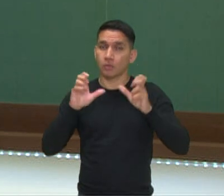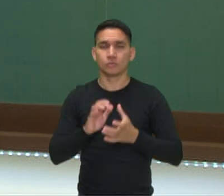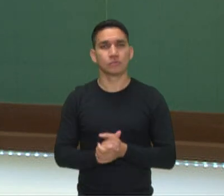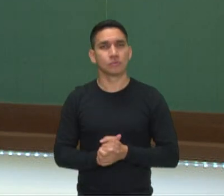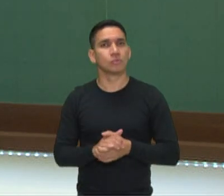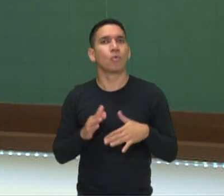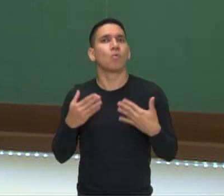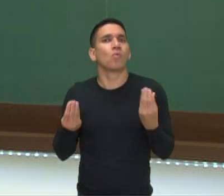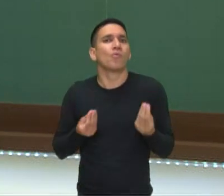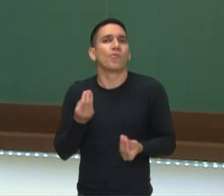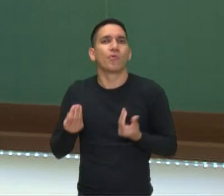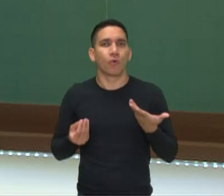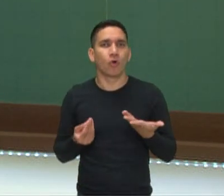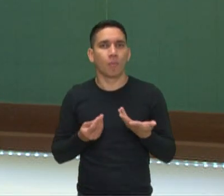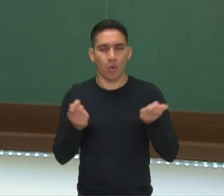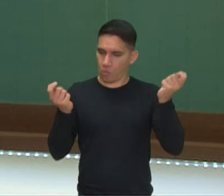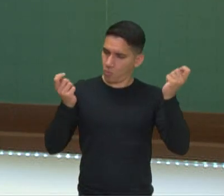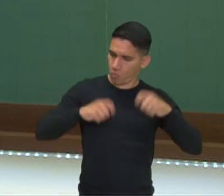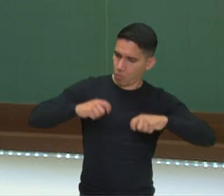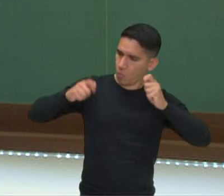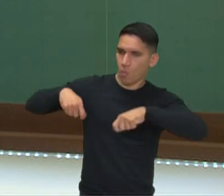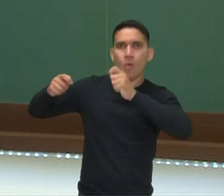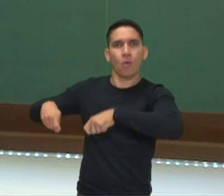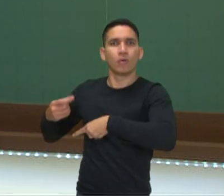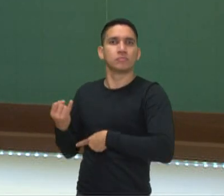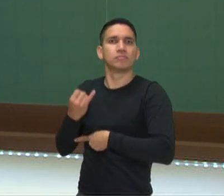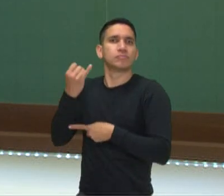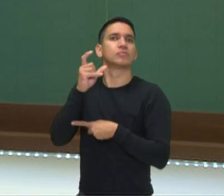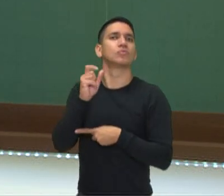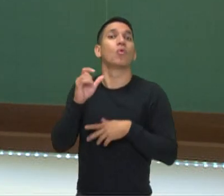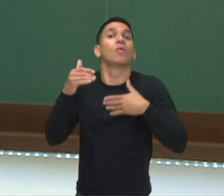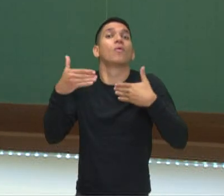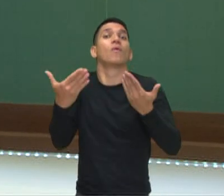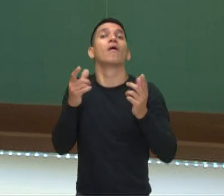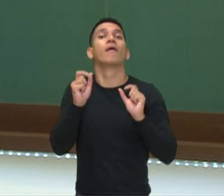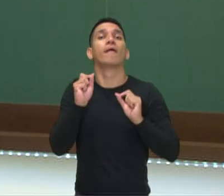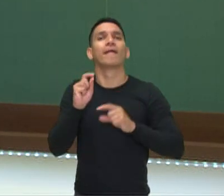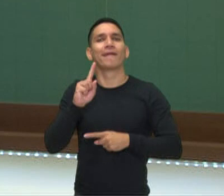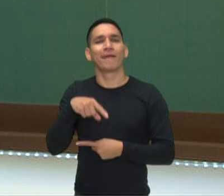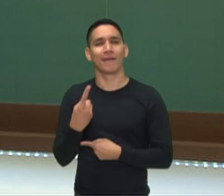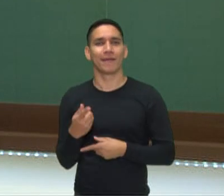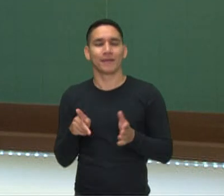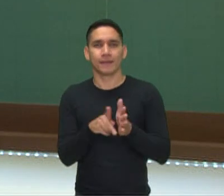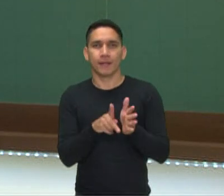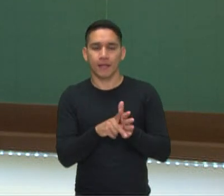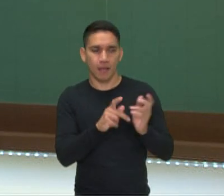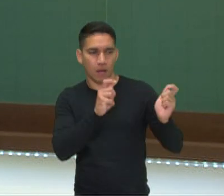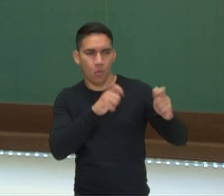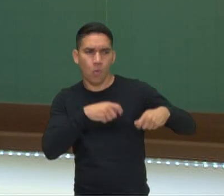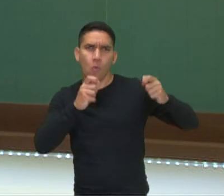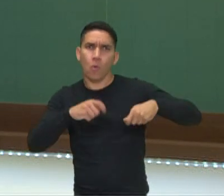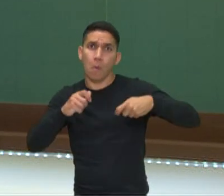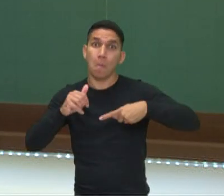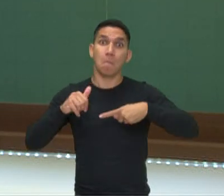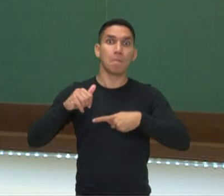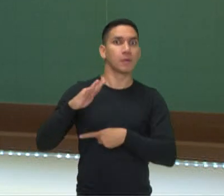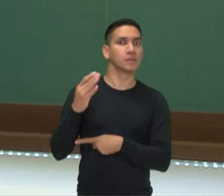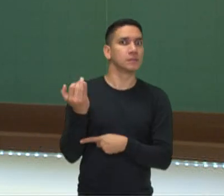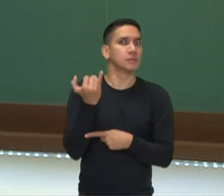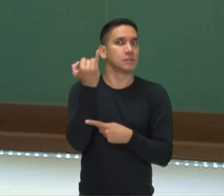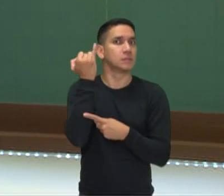de como as competências são importantes e quais são as competências mais